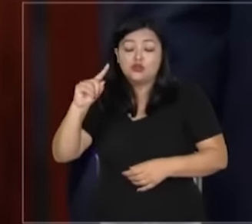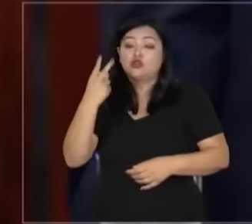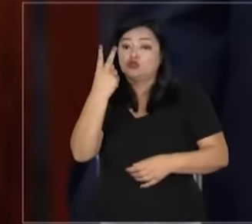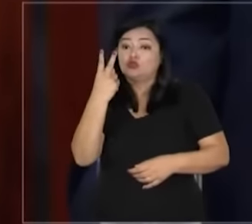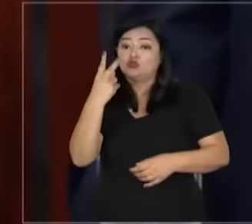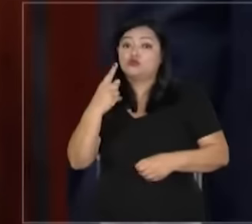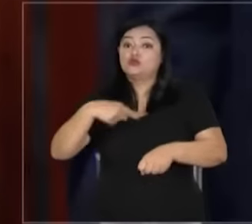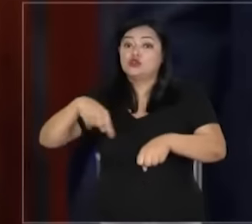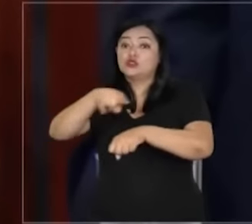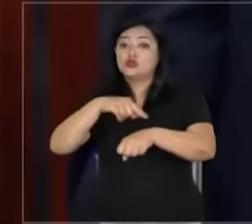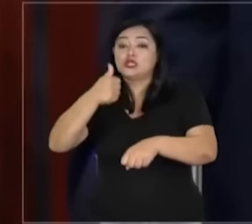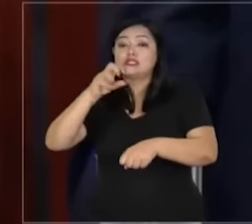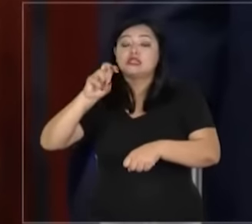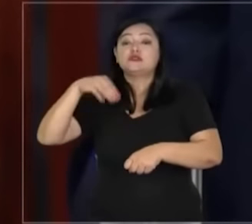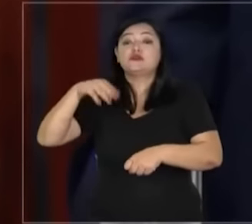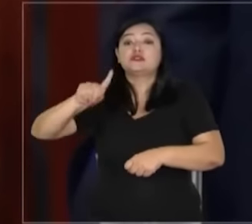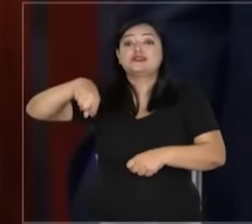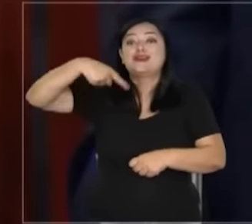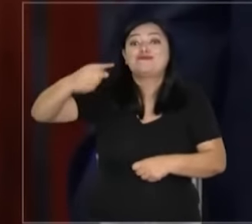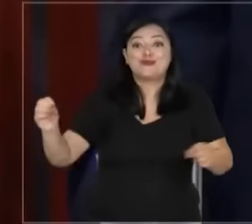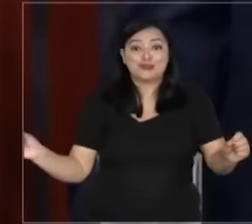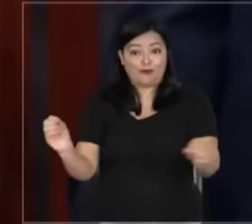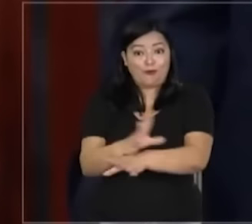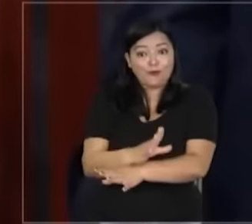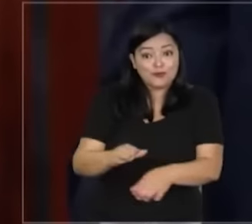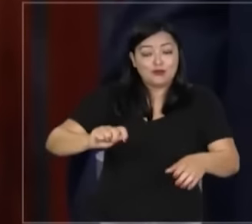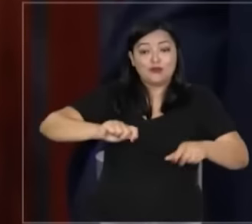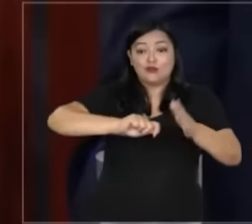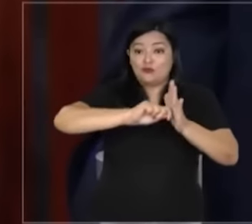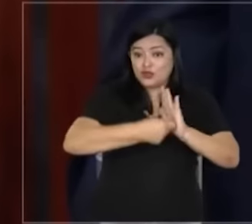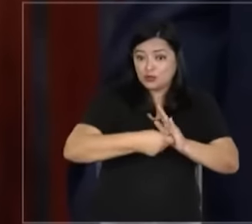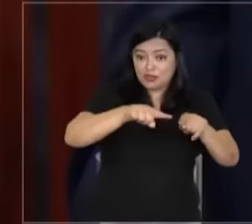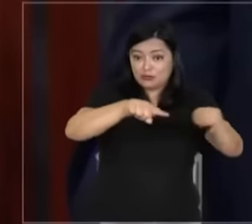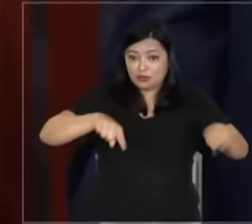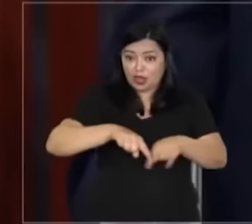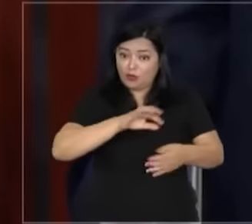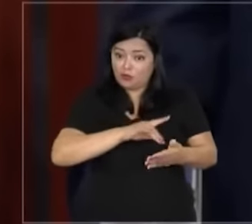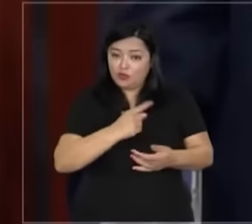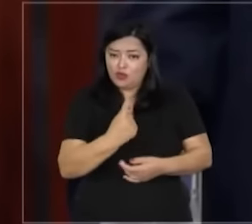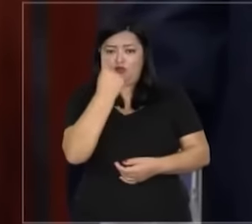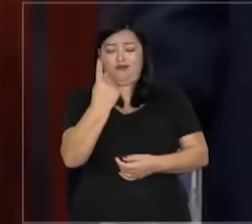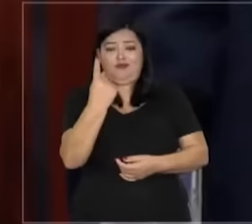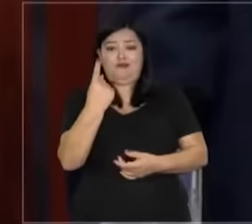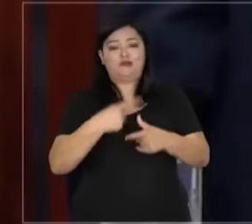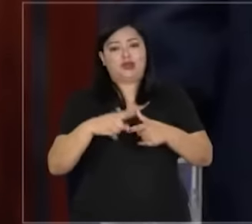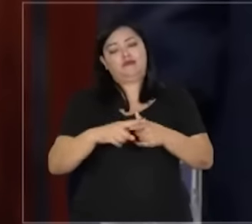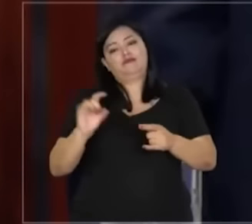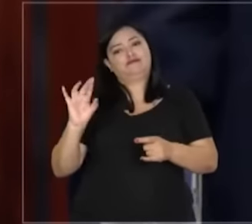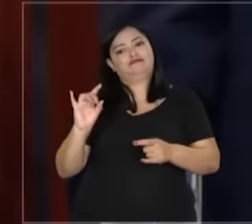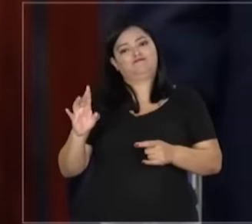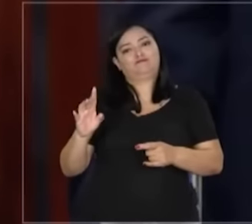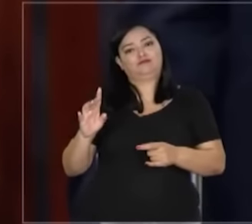horas e 15 minutos depois do início do fechamento das urnas. Acho que realmente um caso significa apenas